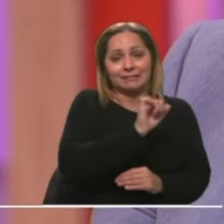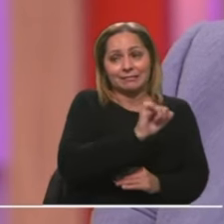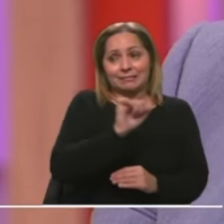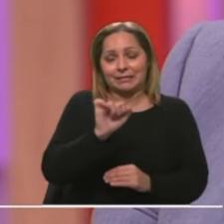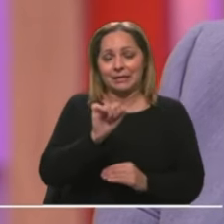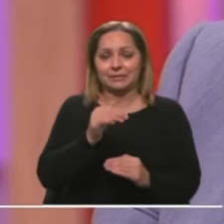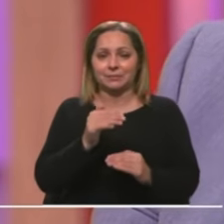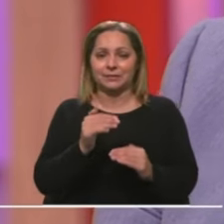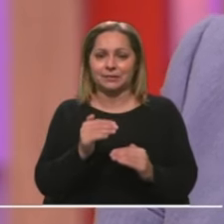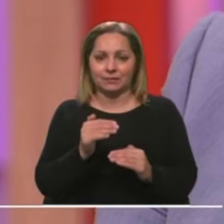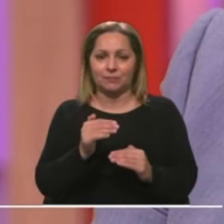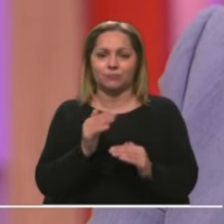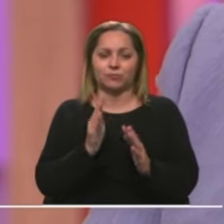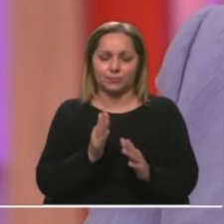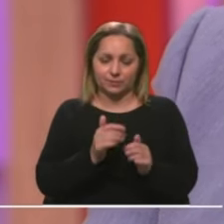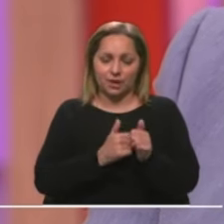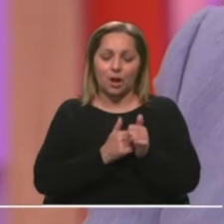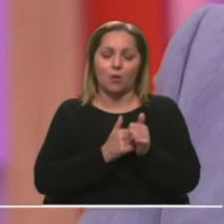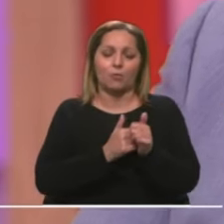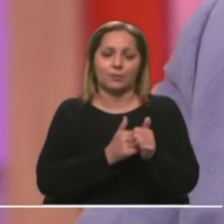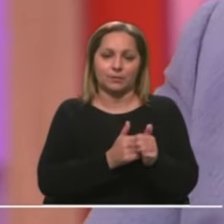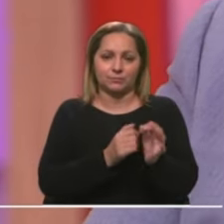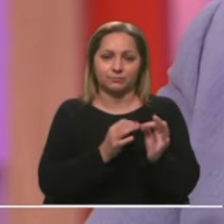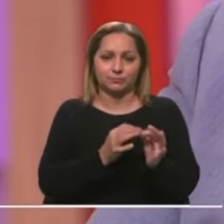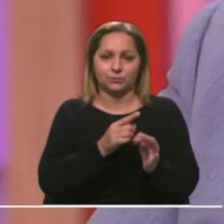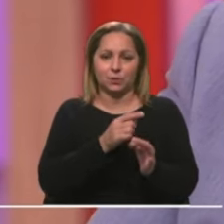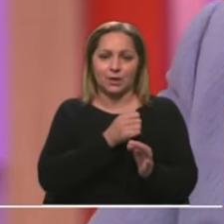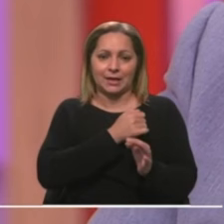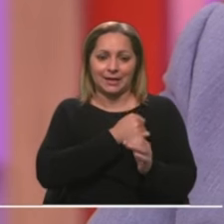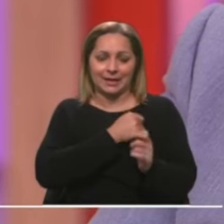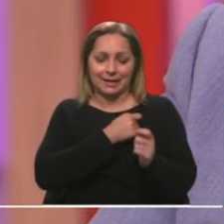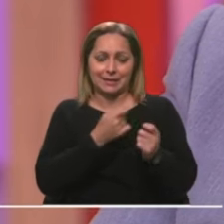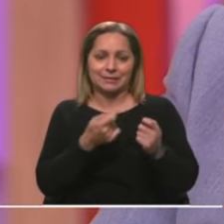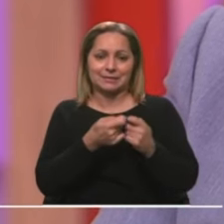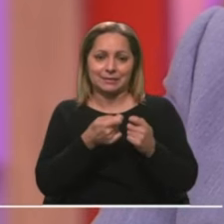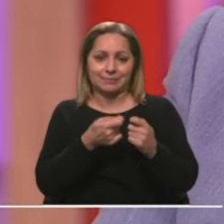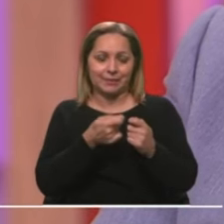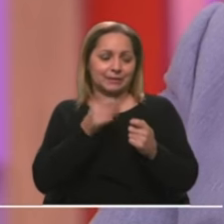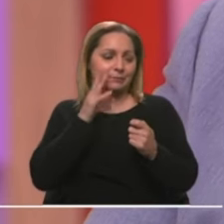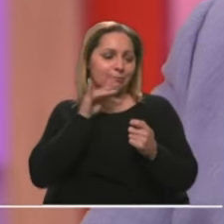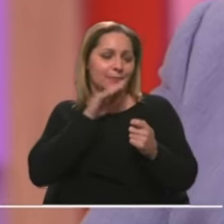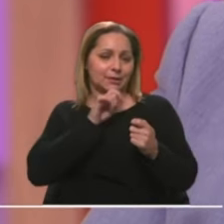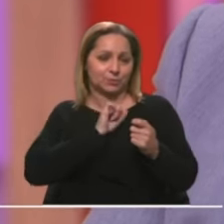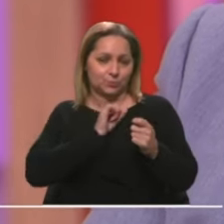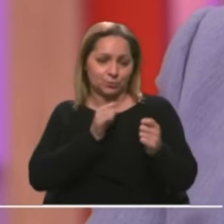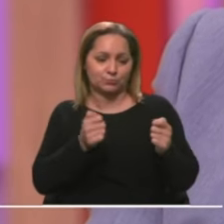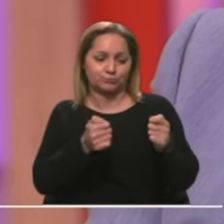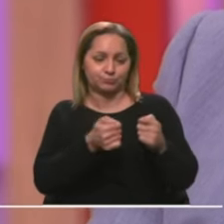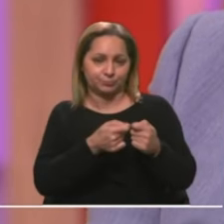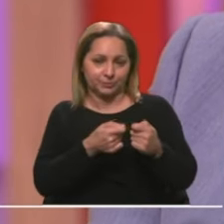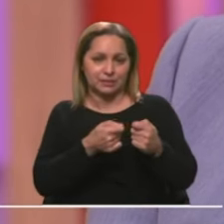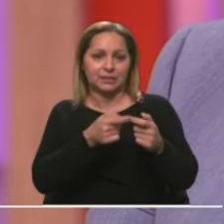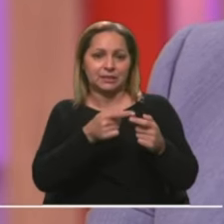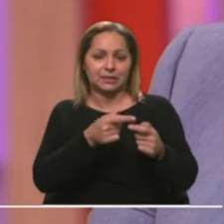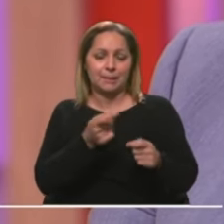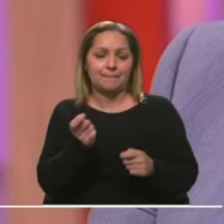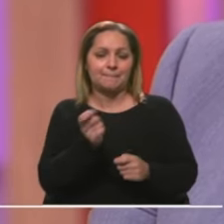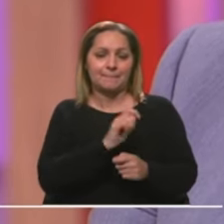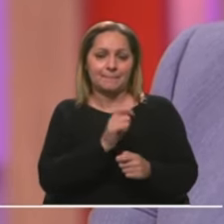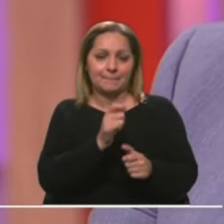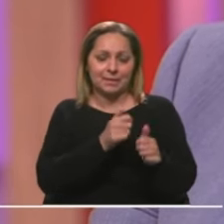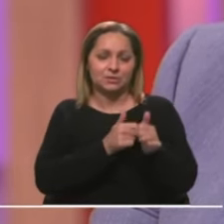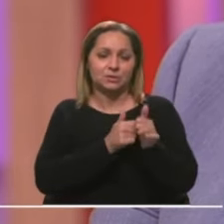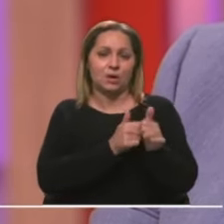necessidade muito de acompanhamento Nós moramos mesmo ao lado do do dos meus pais e foram aqui muitos meses de